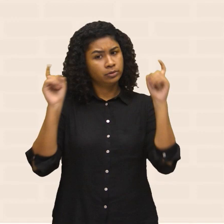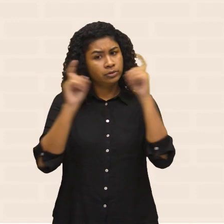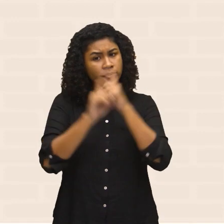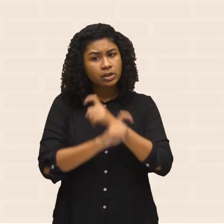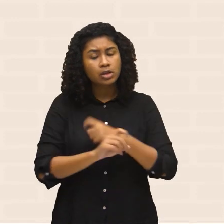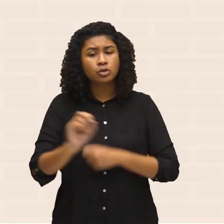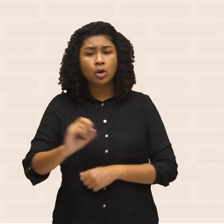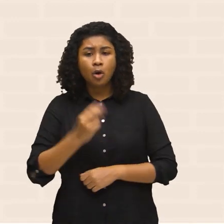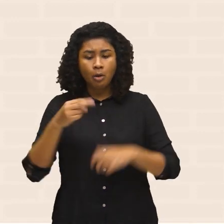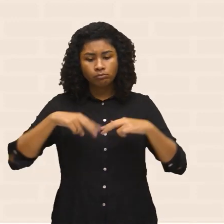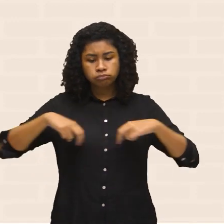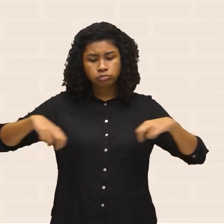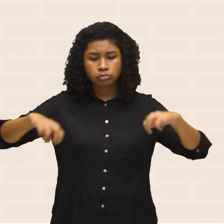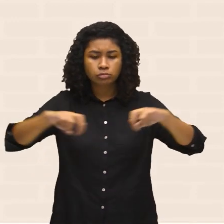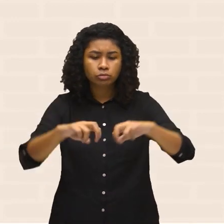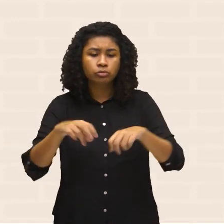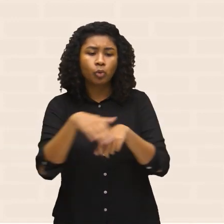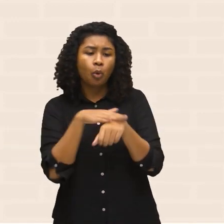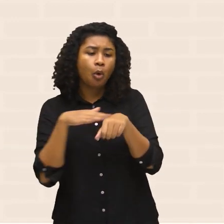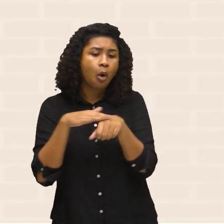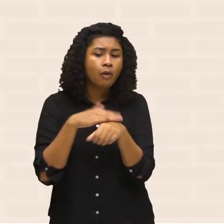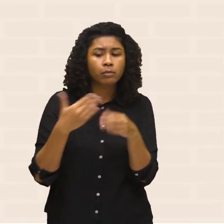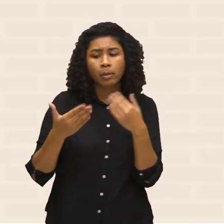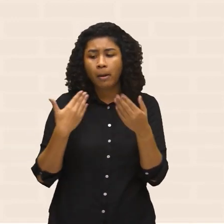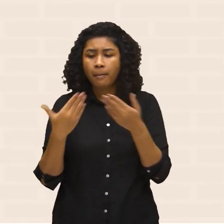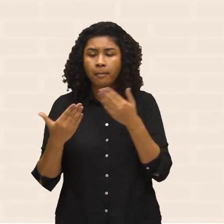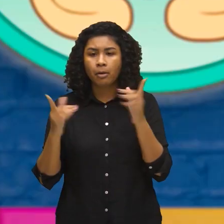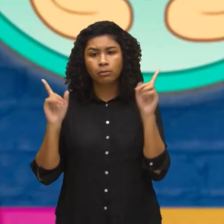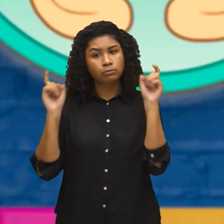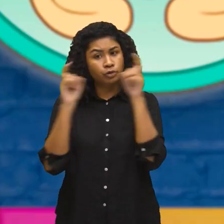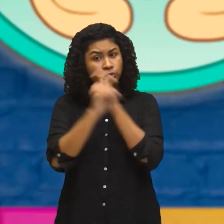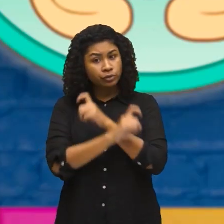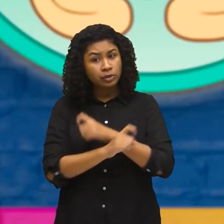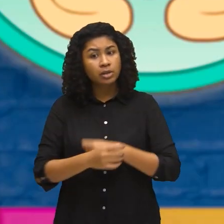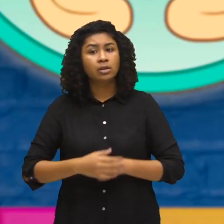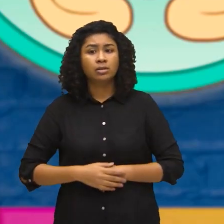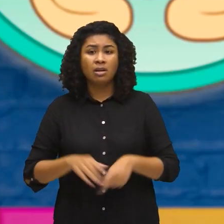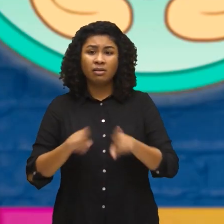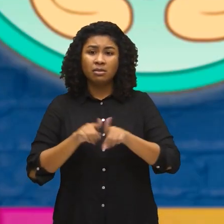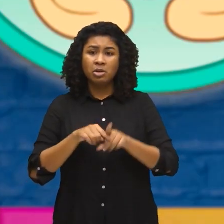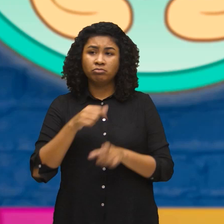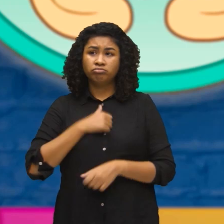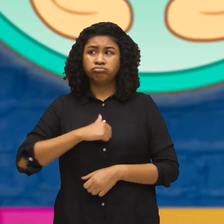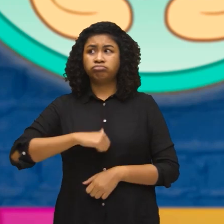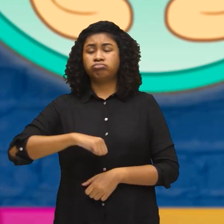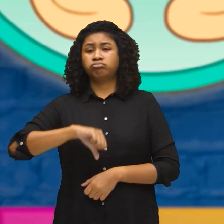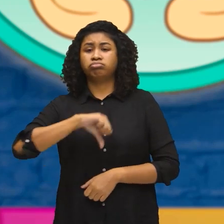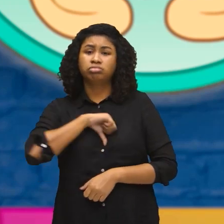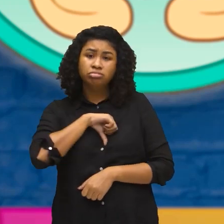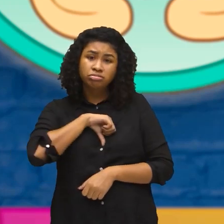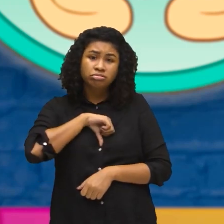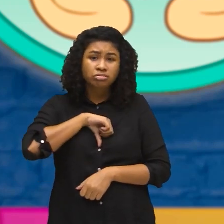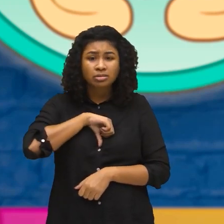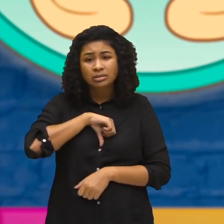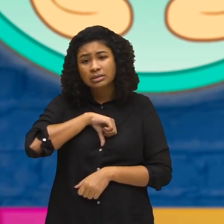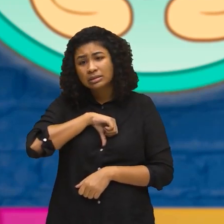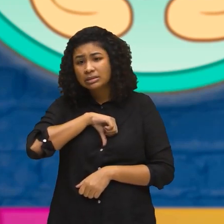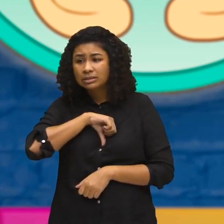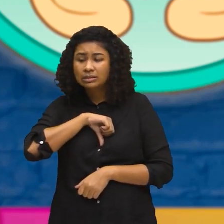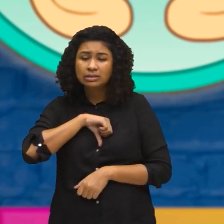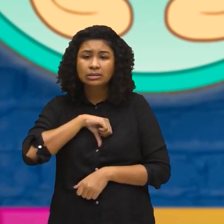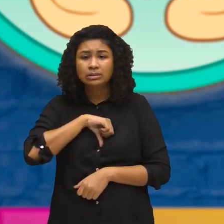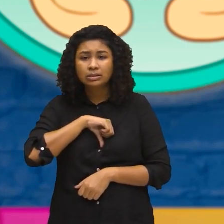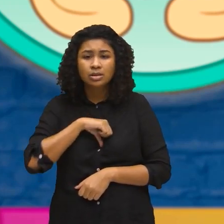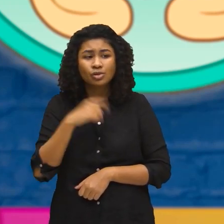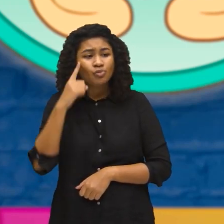né? A ter a sua autoestima muito debilitada, porque ele não sabe como se aproximar dos colegas.